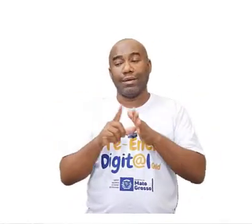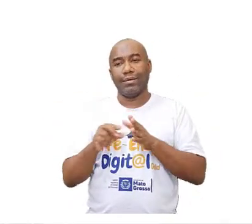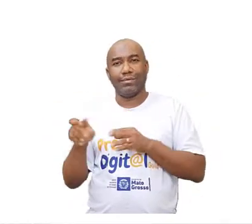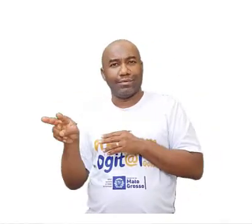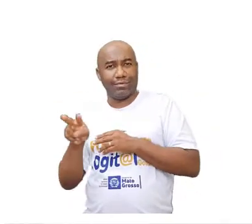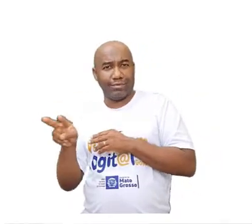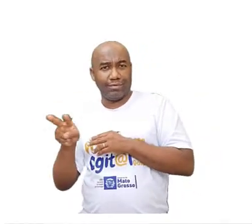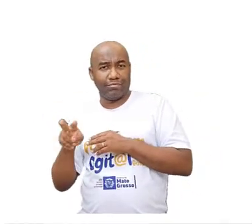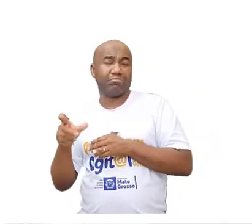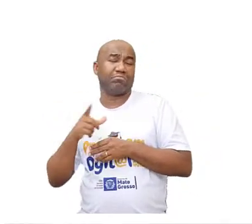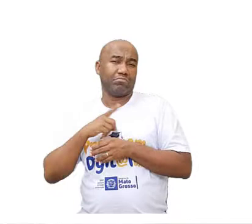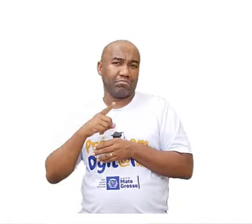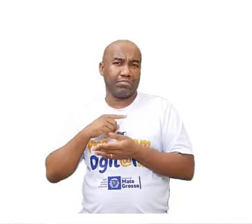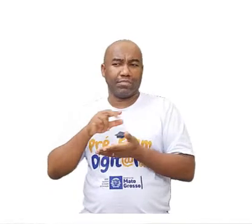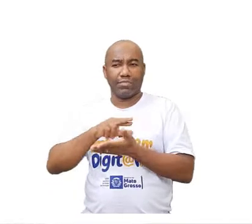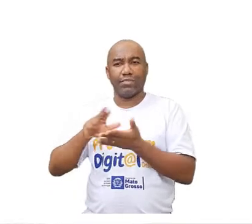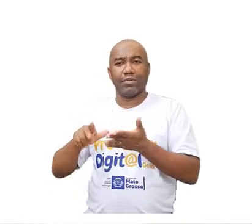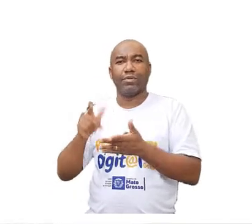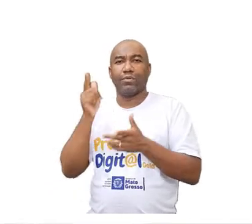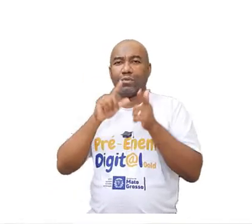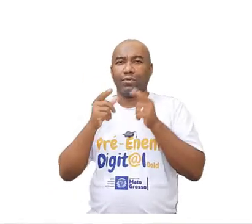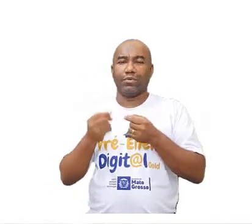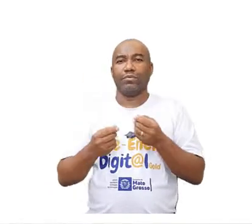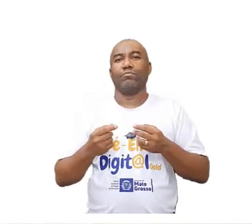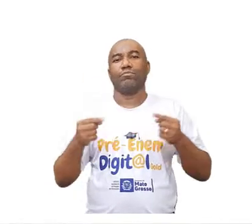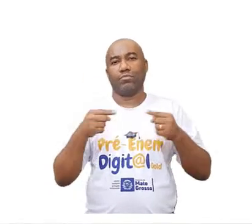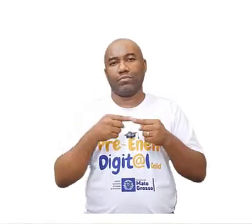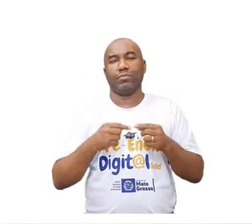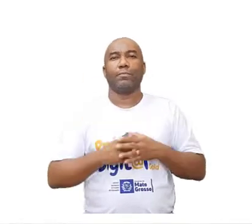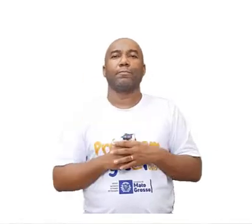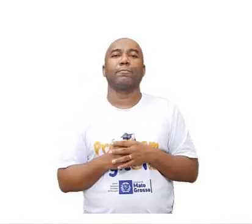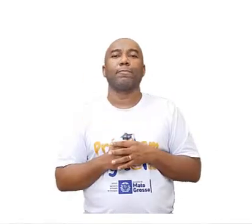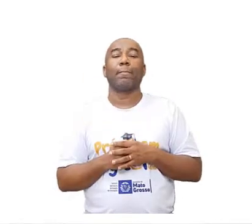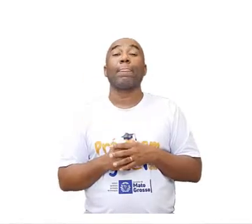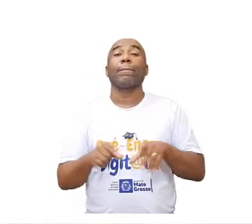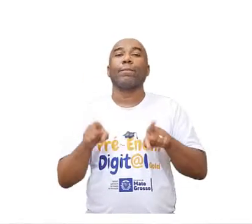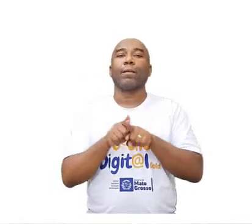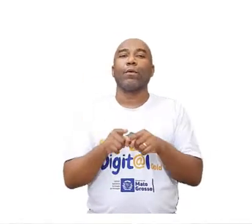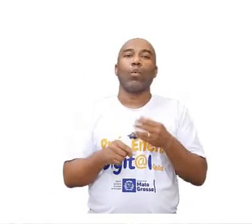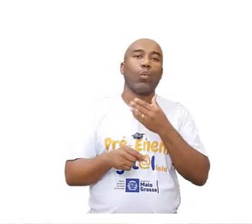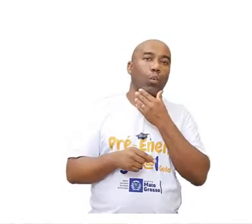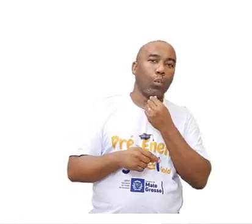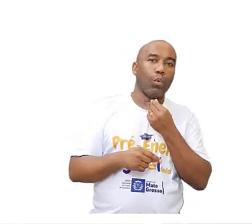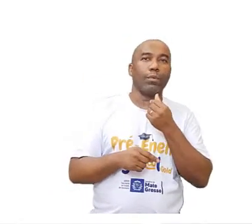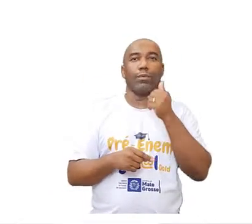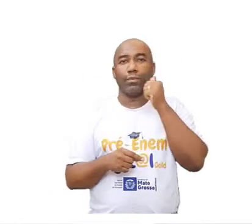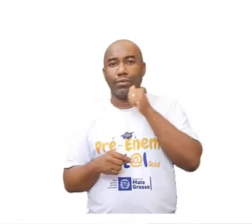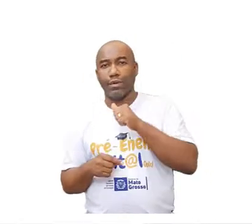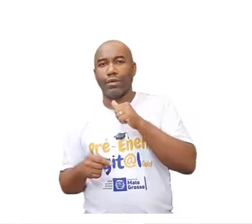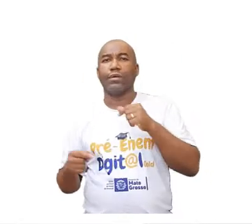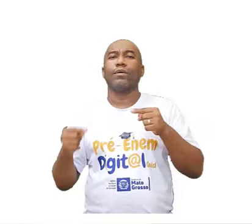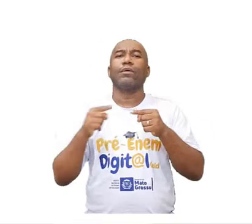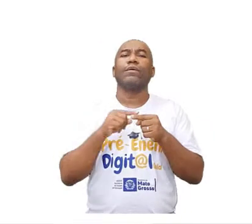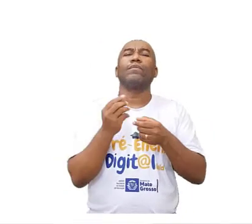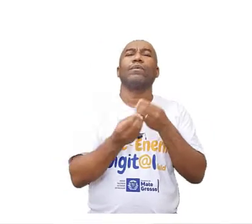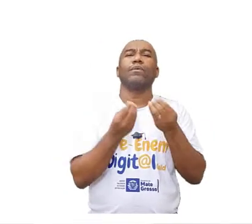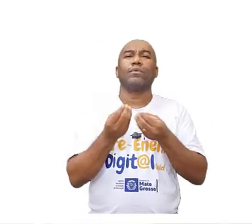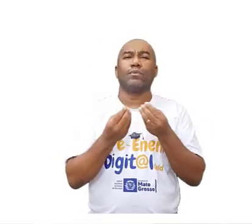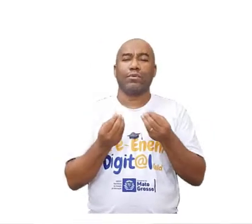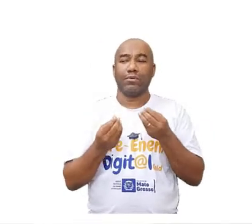é aceita e também não exclui o senhor. A senhora e o senhor